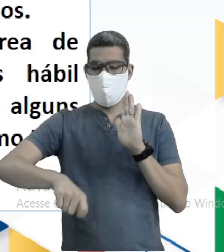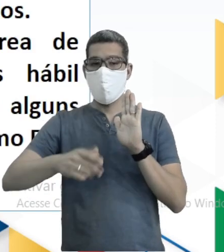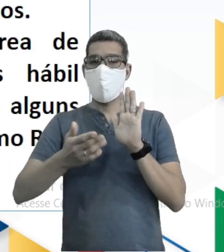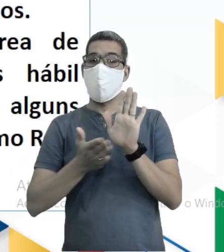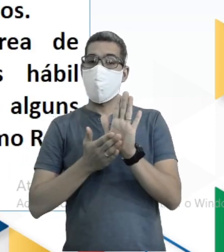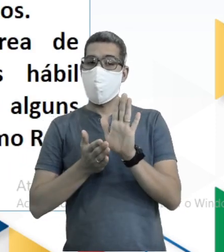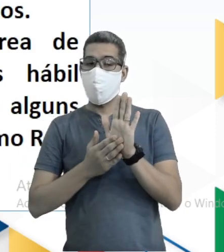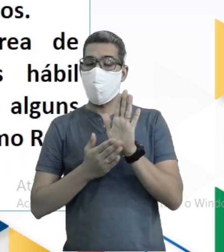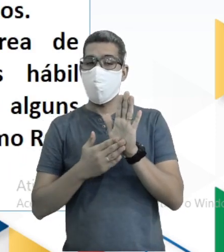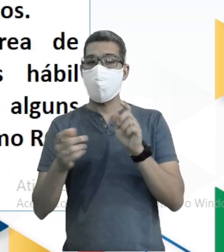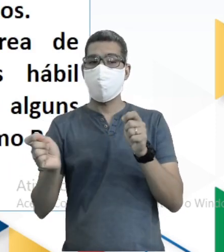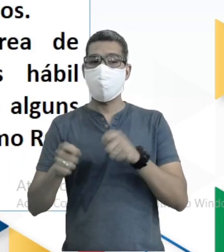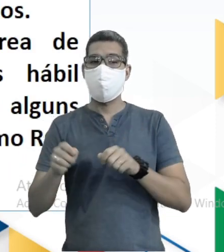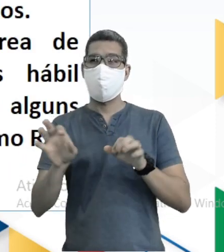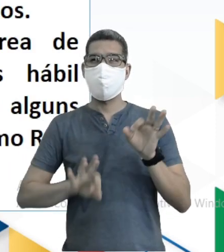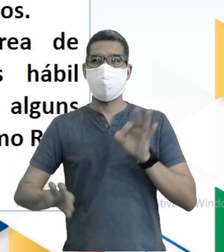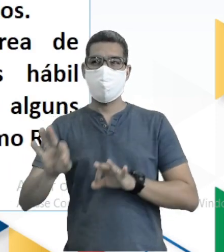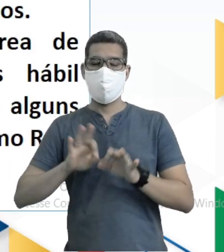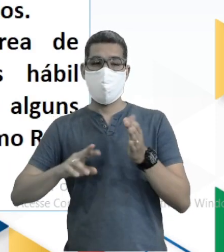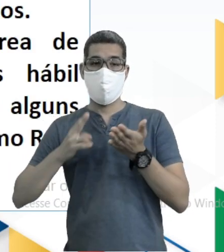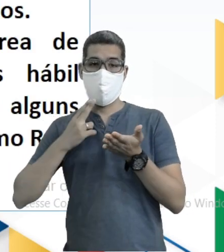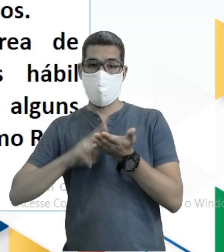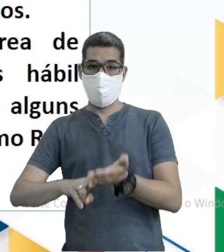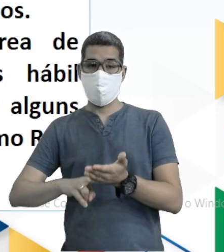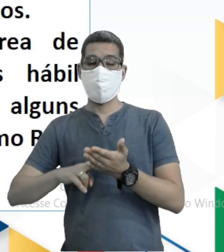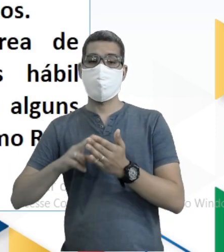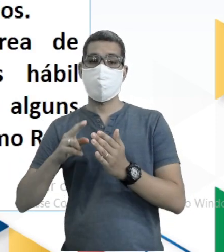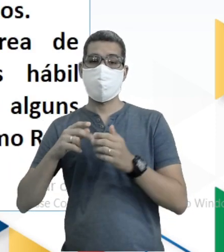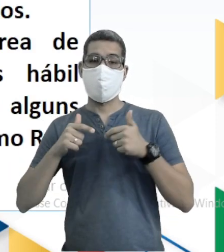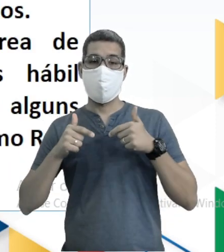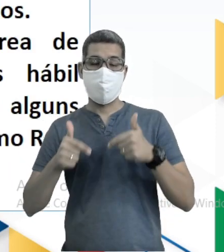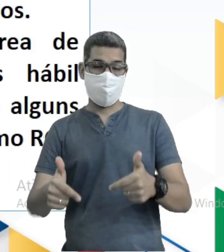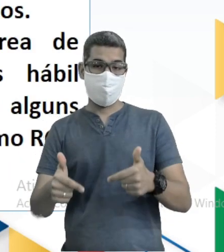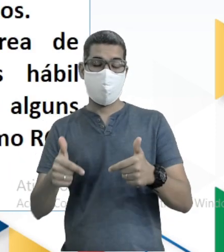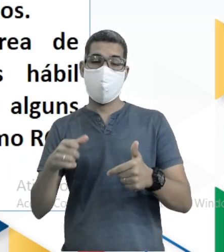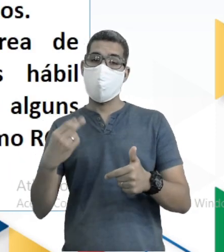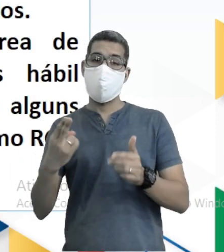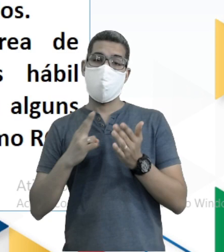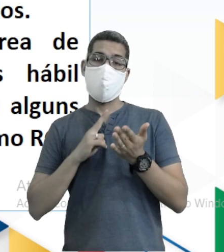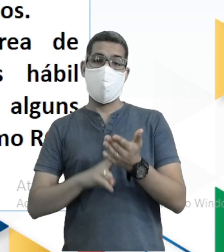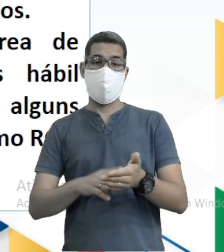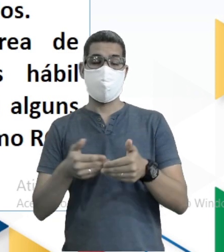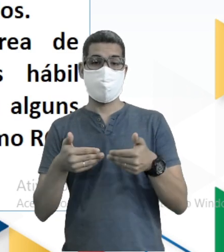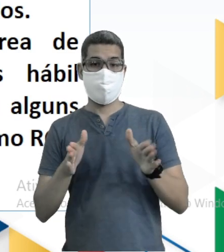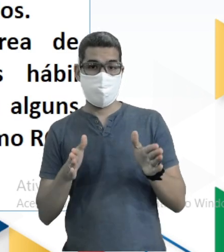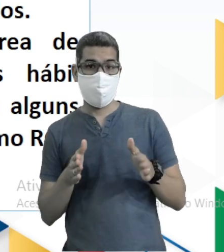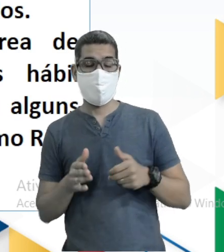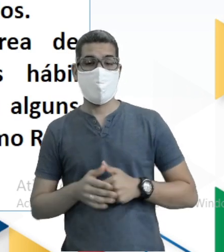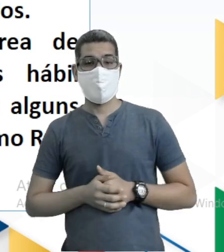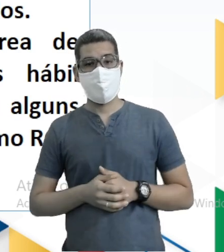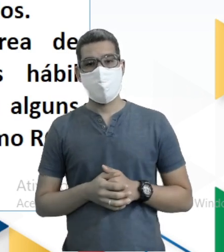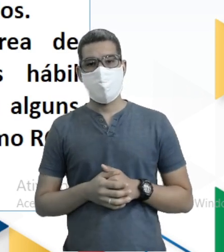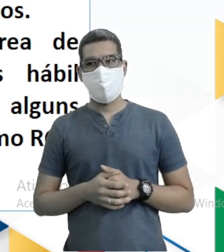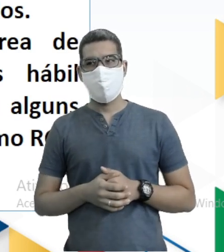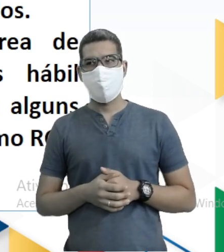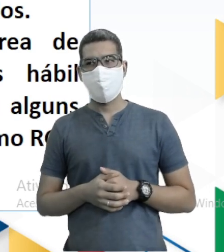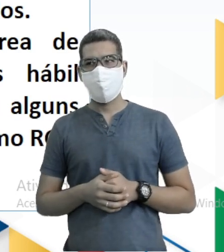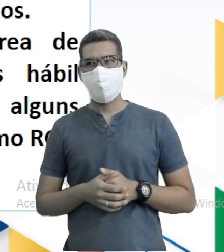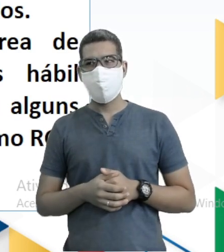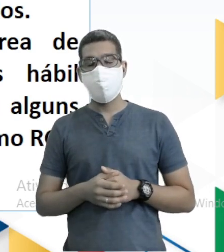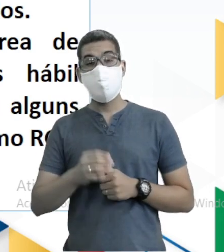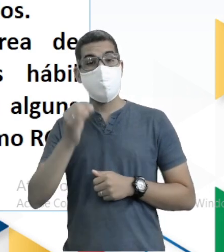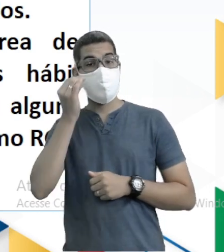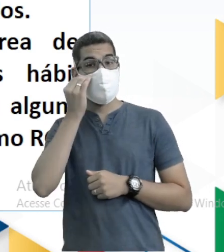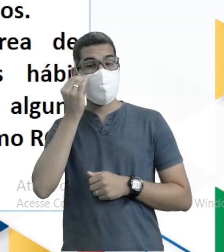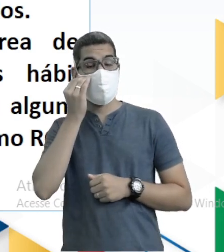a organização ou de uma carta de reivindicação, uma carta aberta, como eu falei, um abaixo assinado, certo? Tentar conhecer